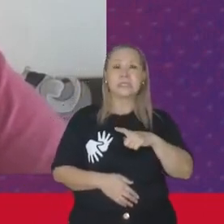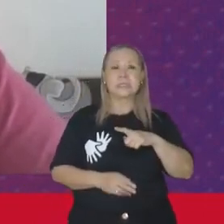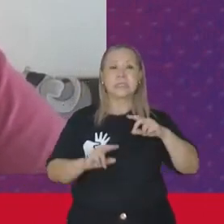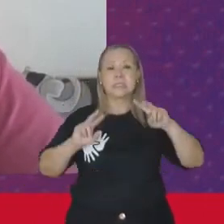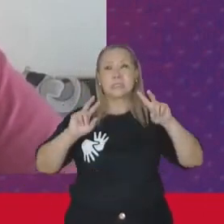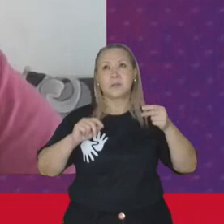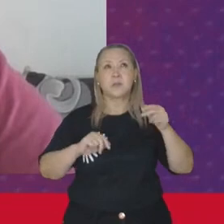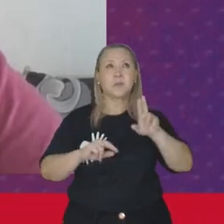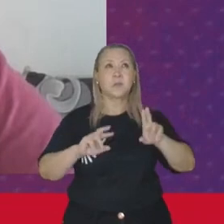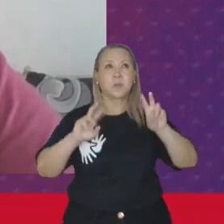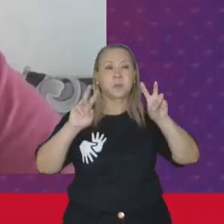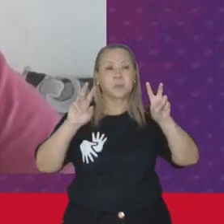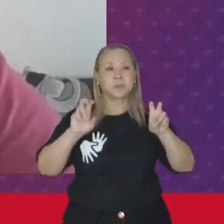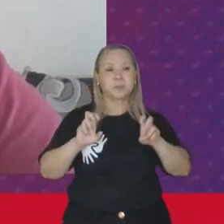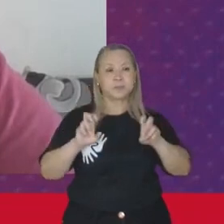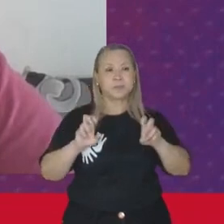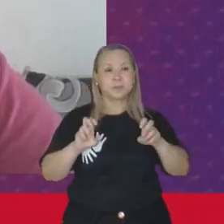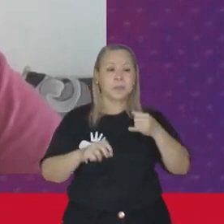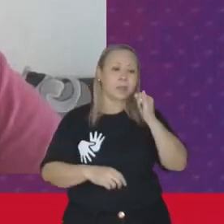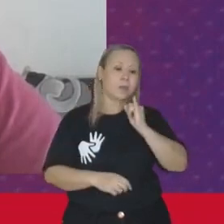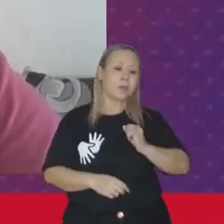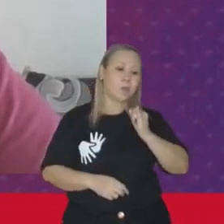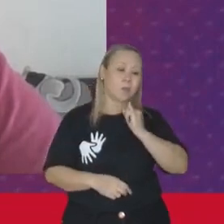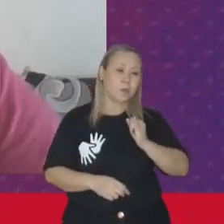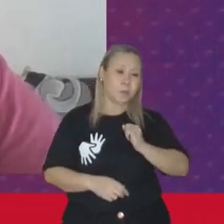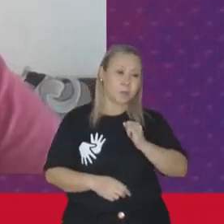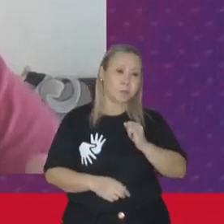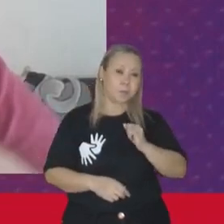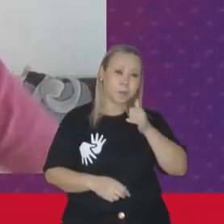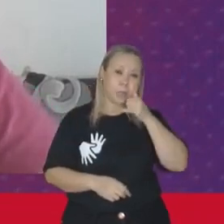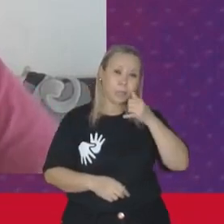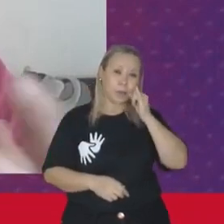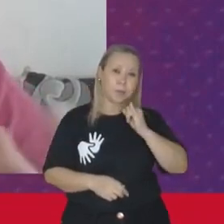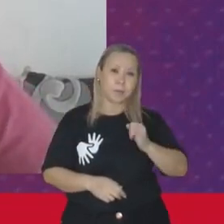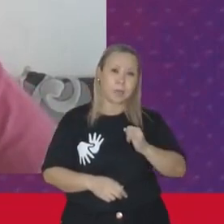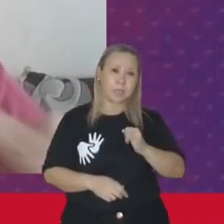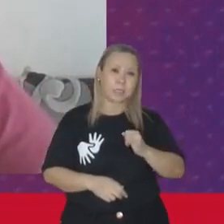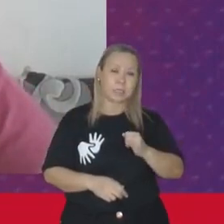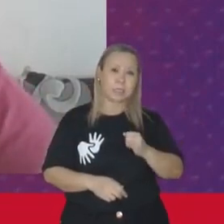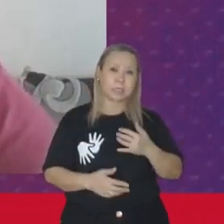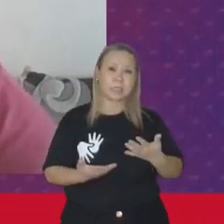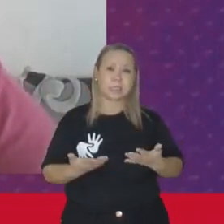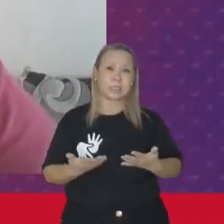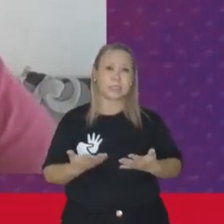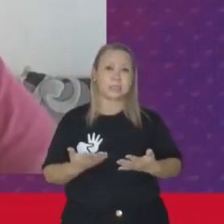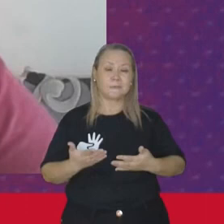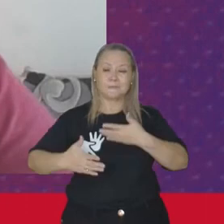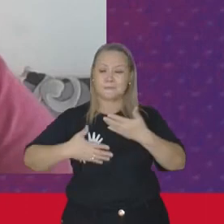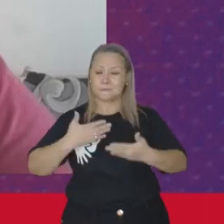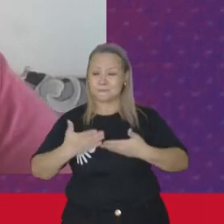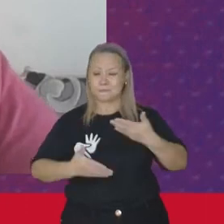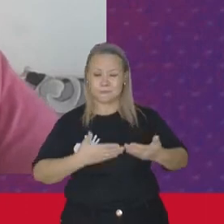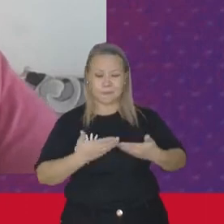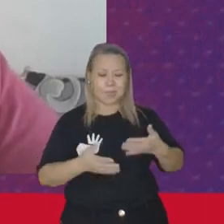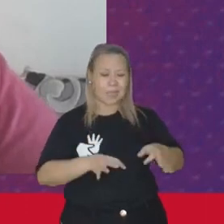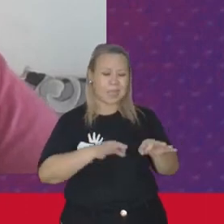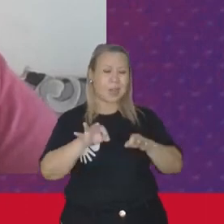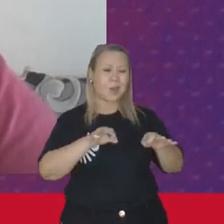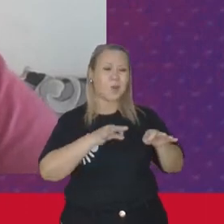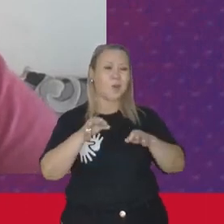usando um tema, uma imagem que a Ana falou, elas são malabaristas do tempo, né?